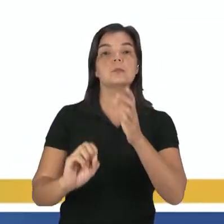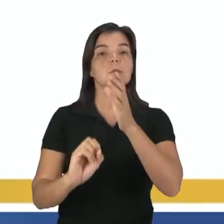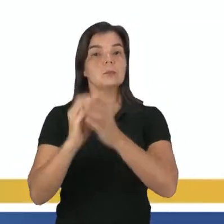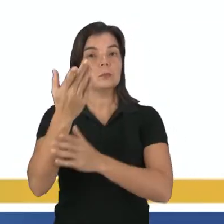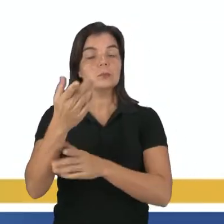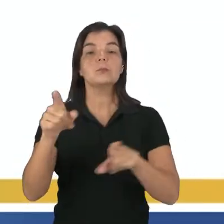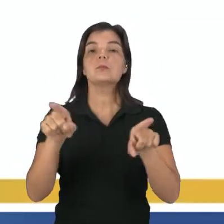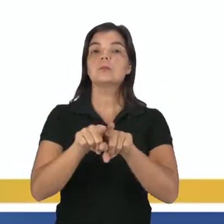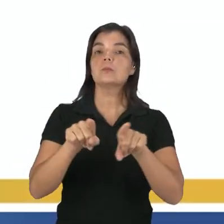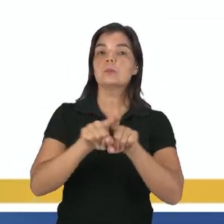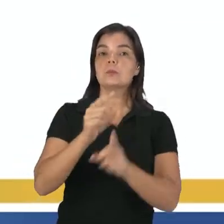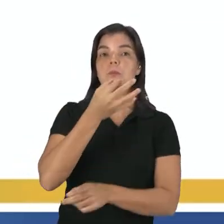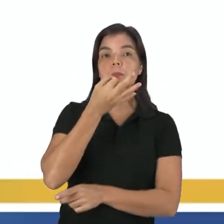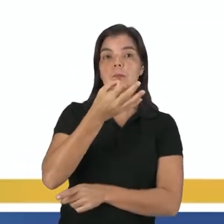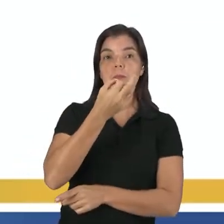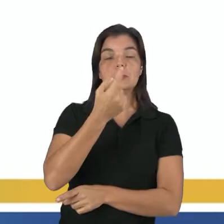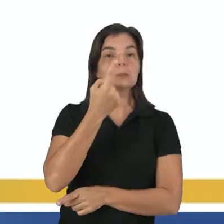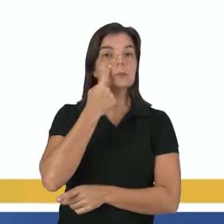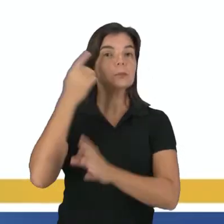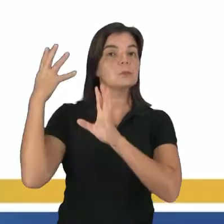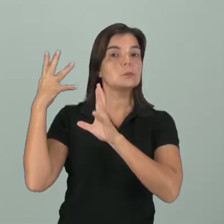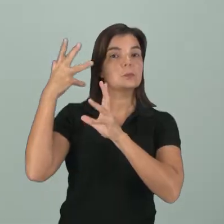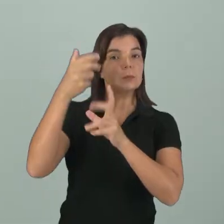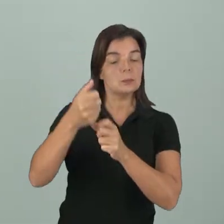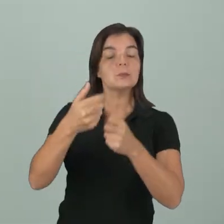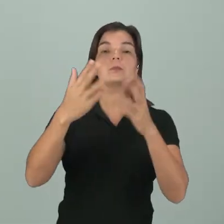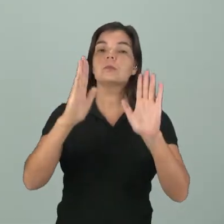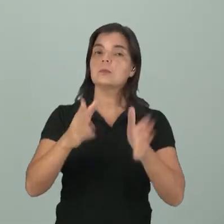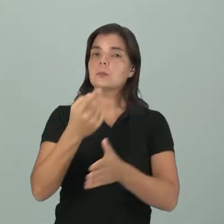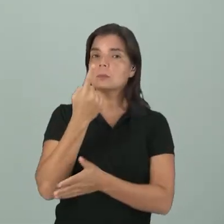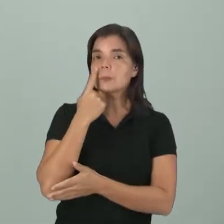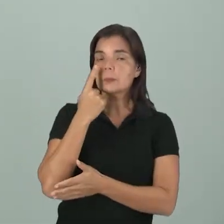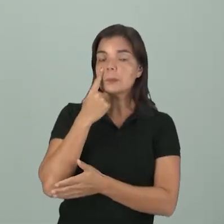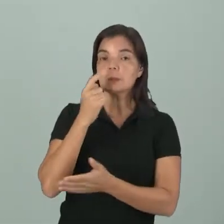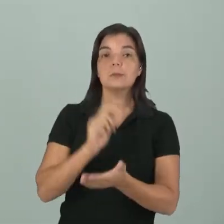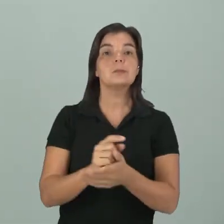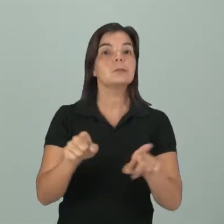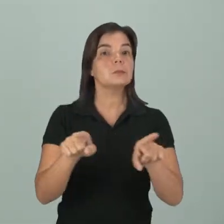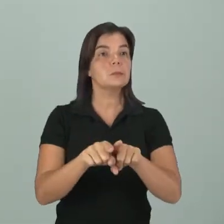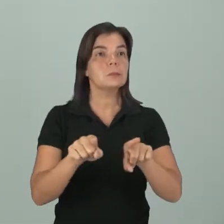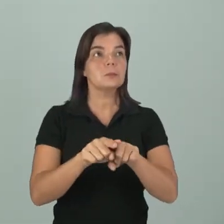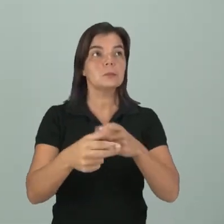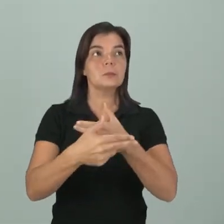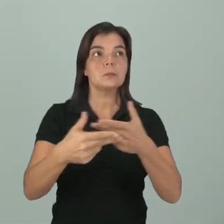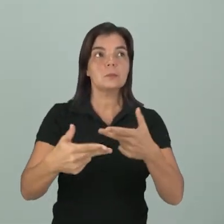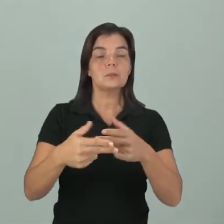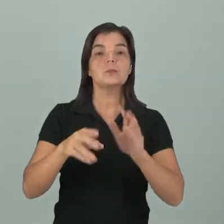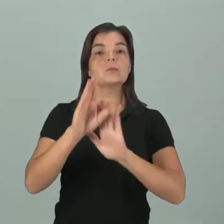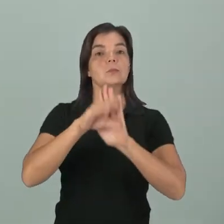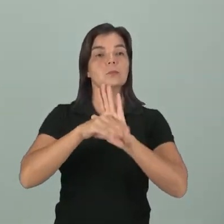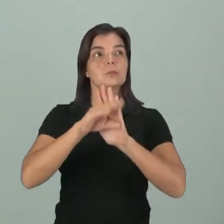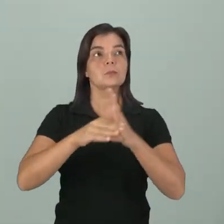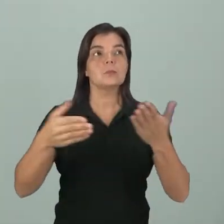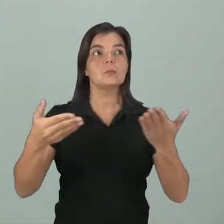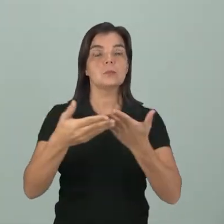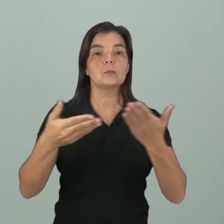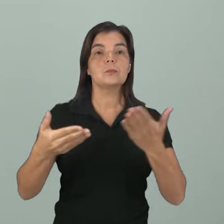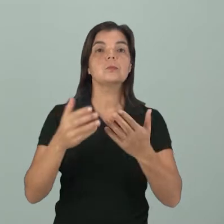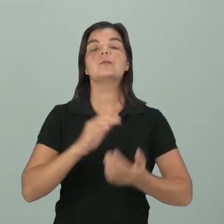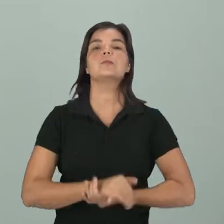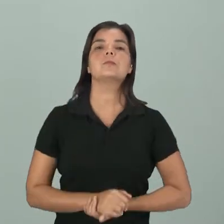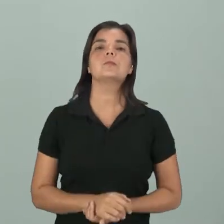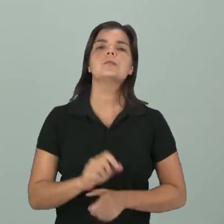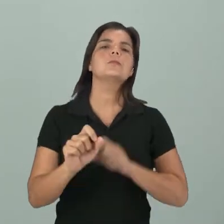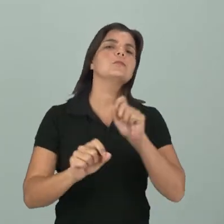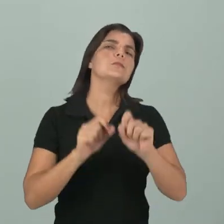fato e opinião. Nós estamos retomando algo que a gente já viu. Vamos reforçar aí esse conteúdo de hoje.